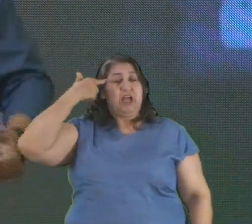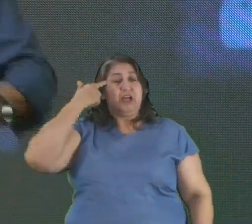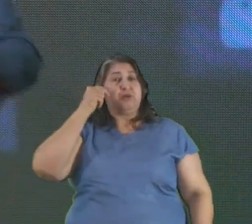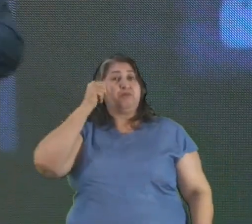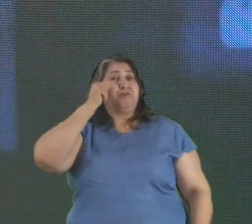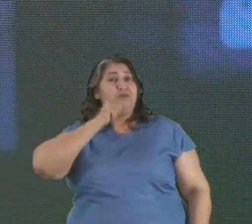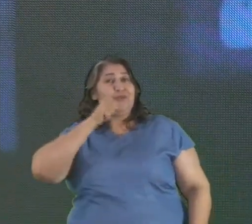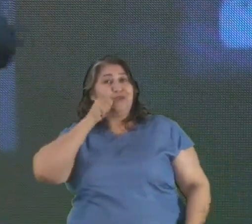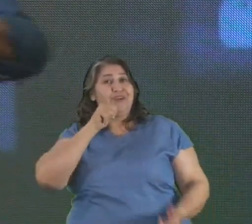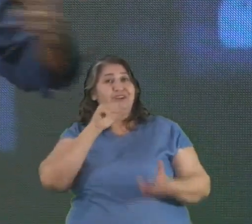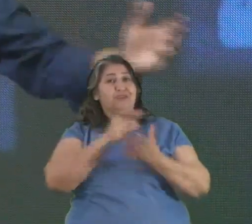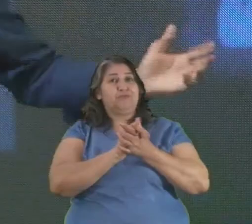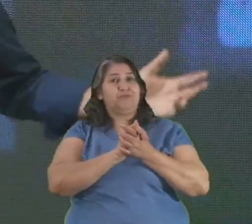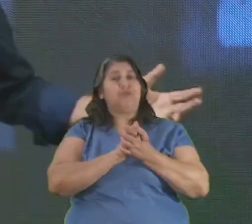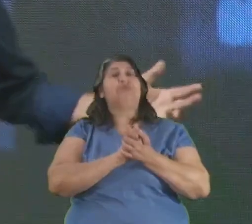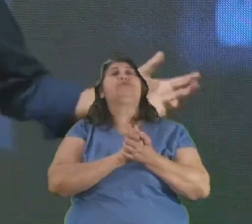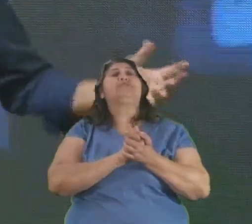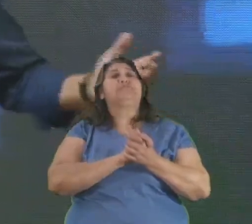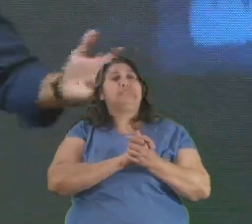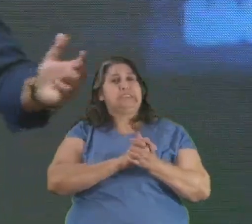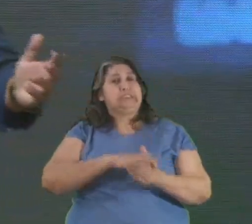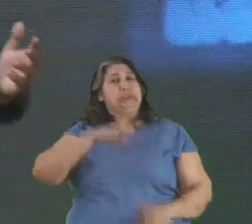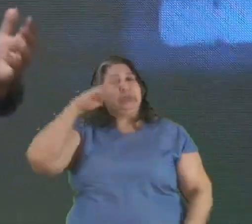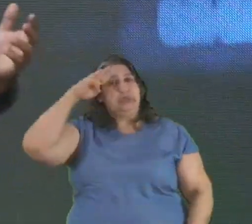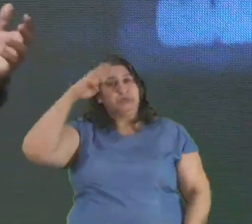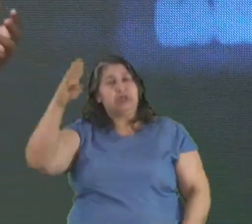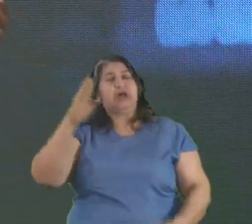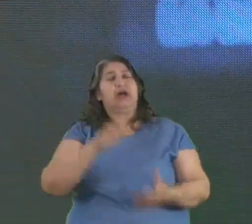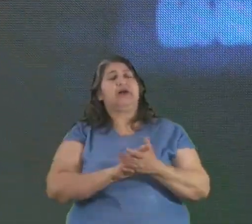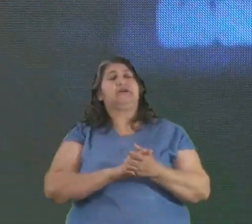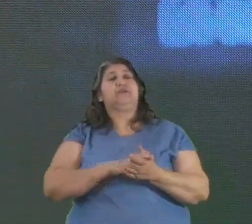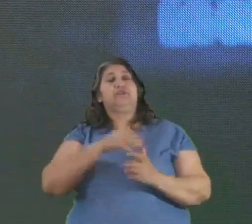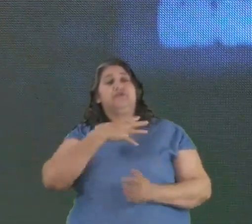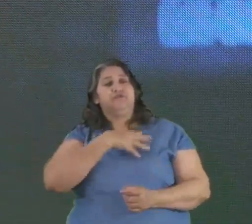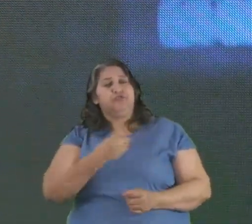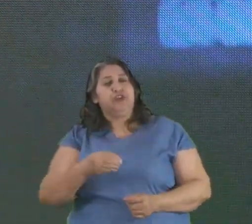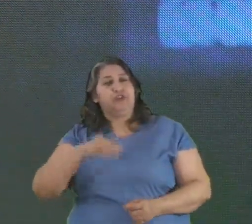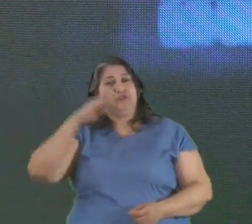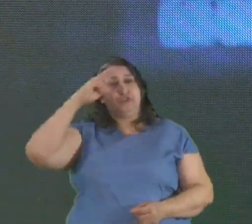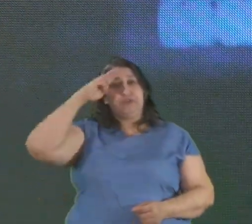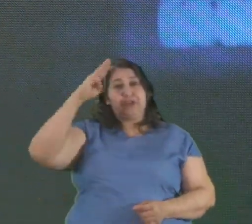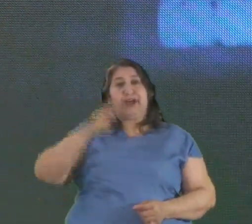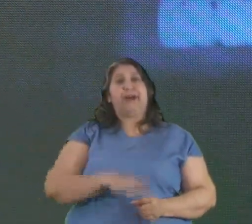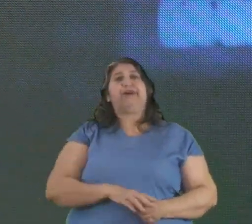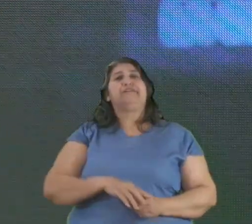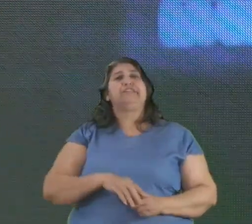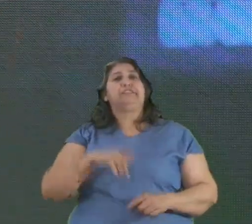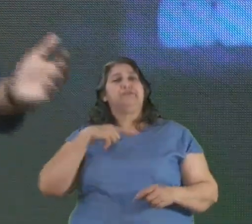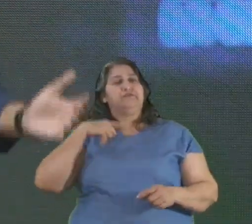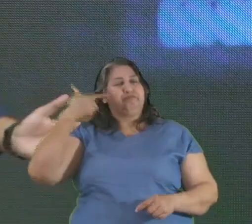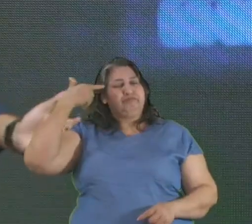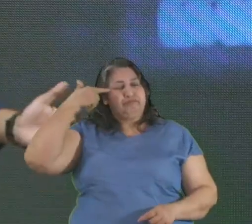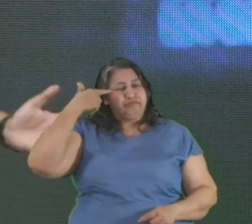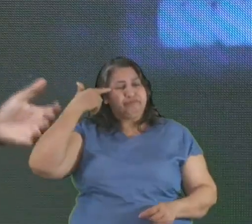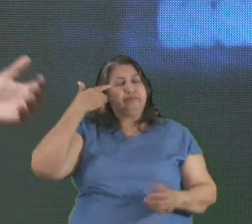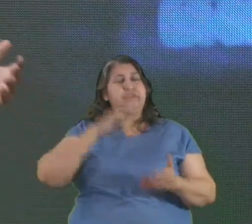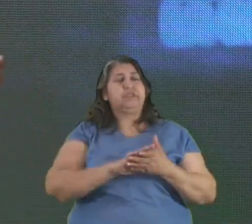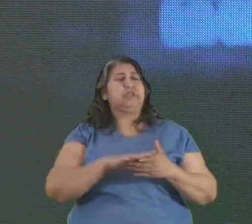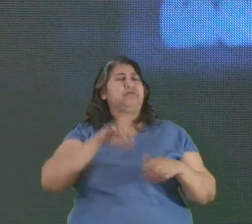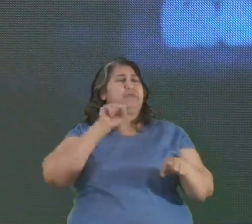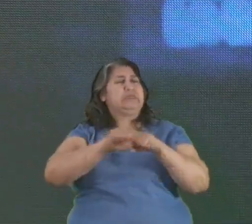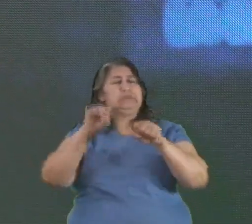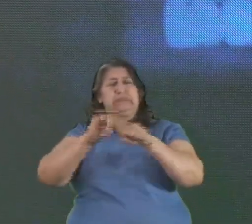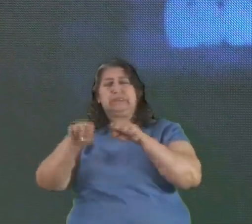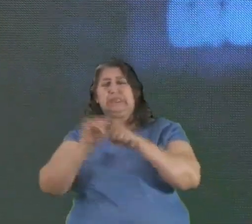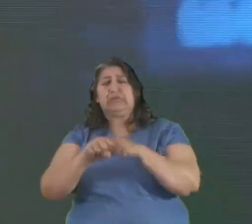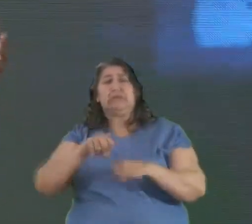de idade, pessoas que não tinham nada a ver com a história. Foi um banho de sangue de mais de 1.000 pessoas